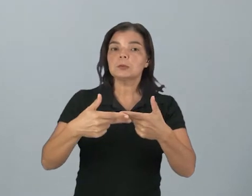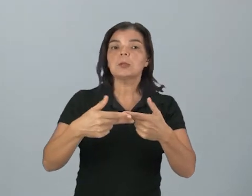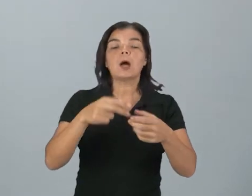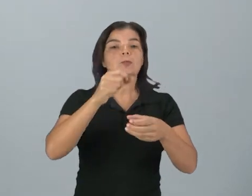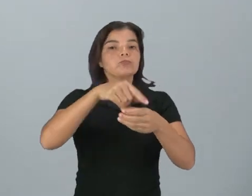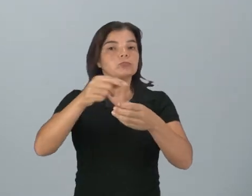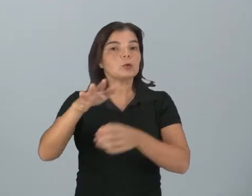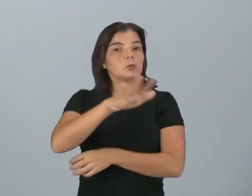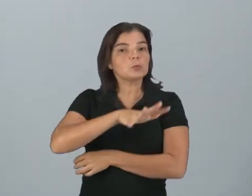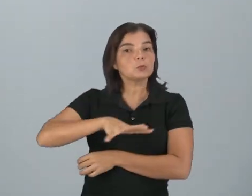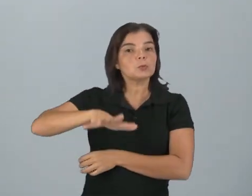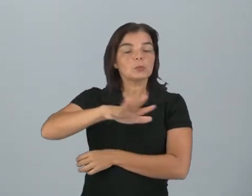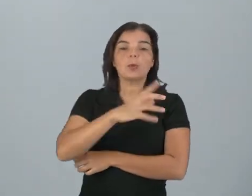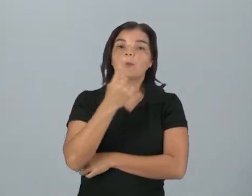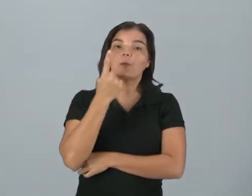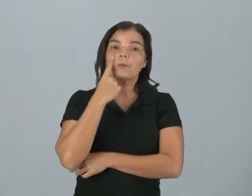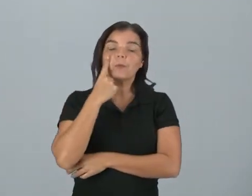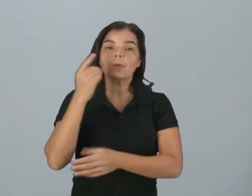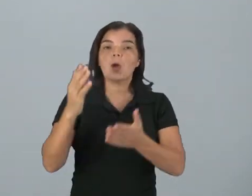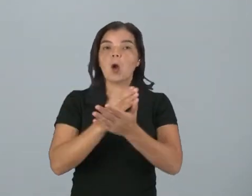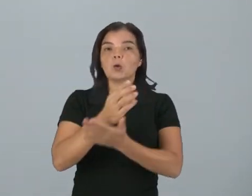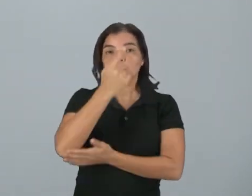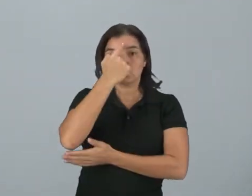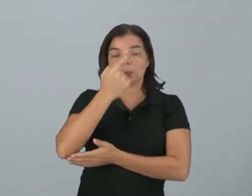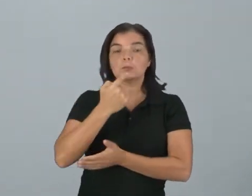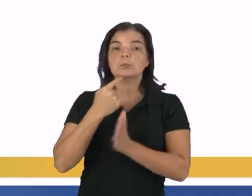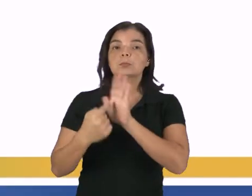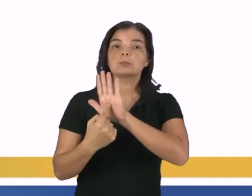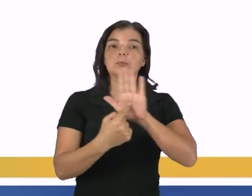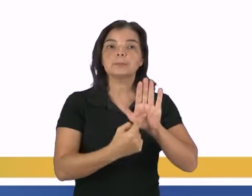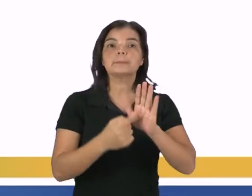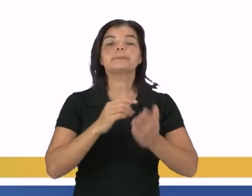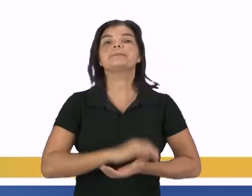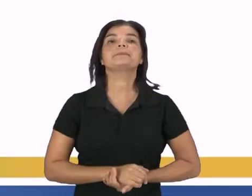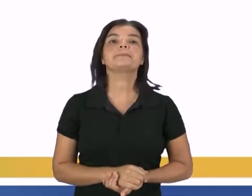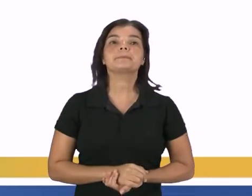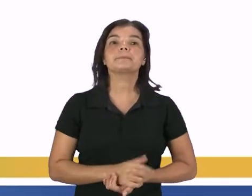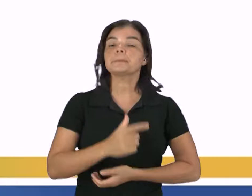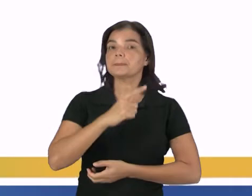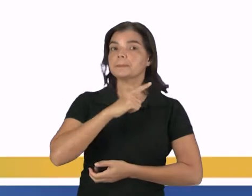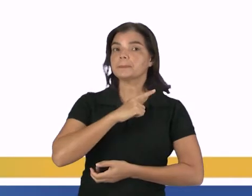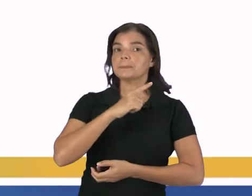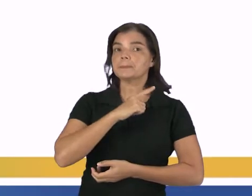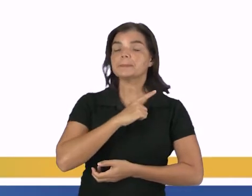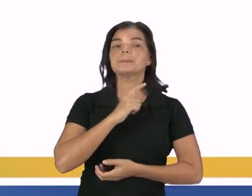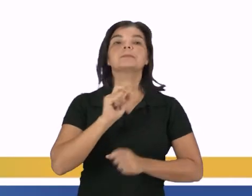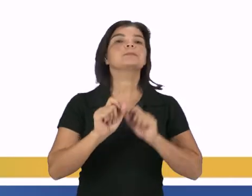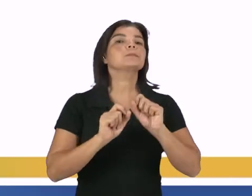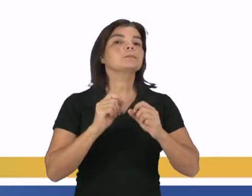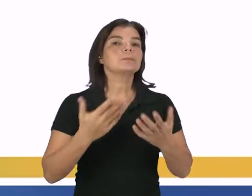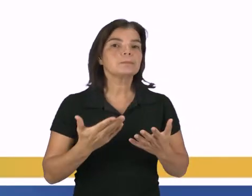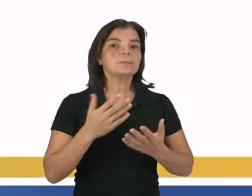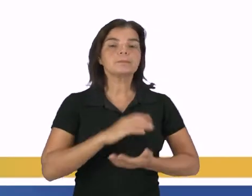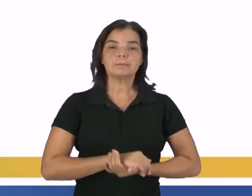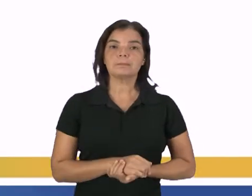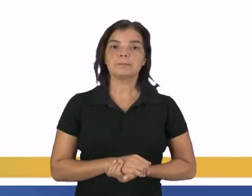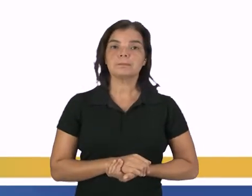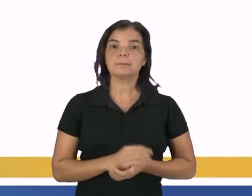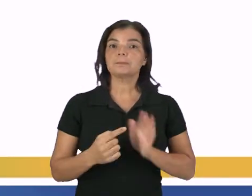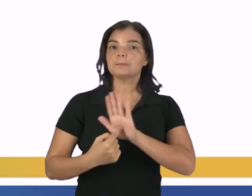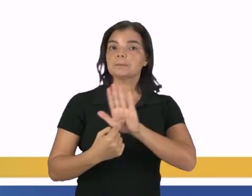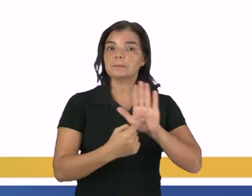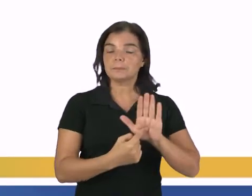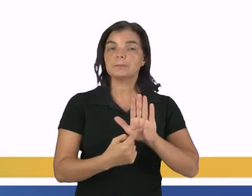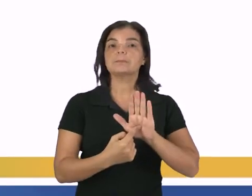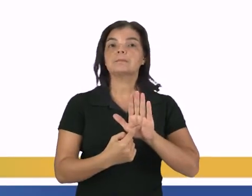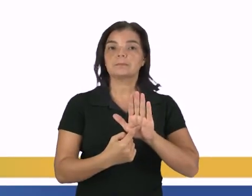geral. Vamos aqui observar algumas fotos dessa civilização. Aí a gente tem aqui uma